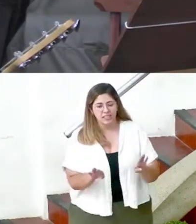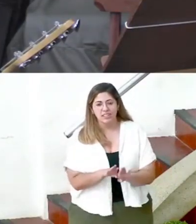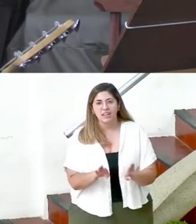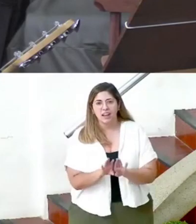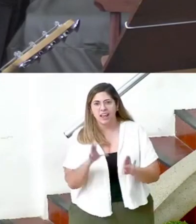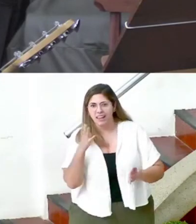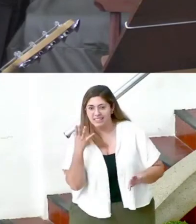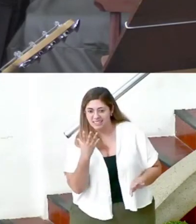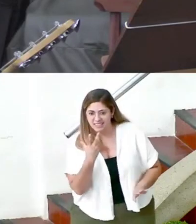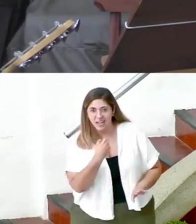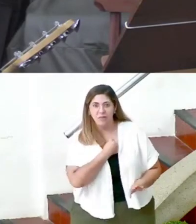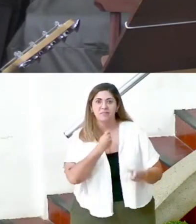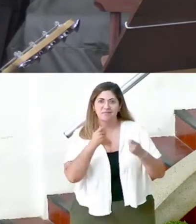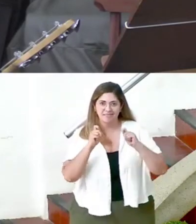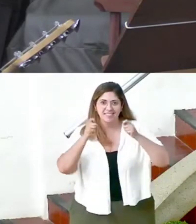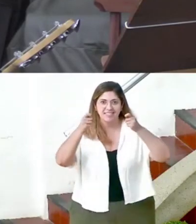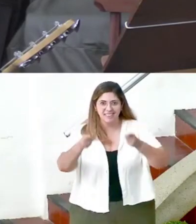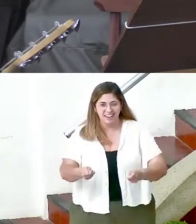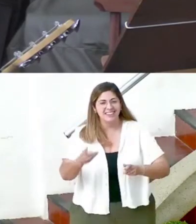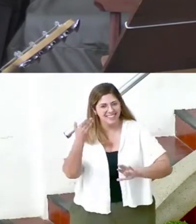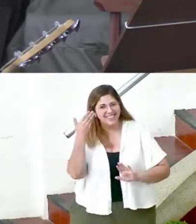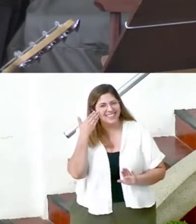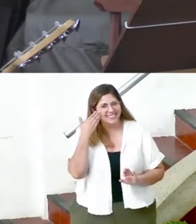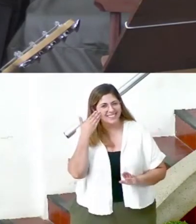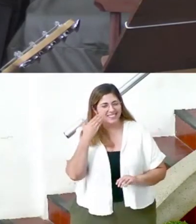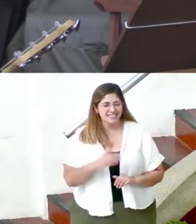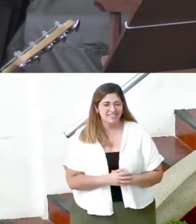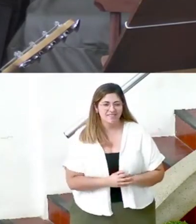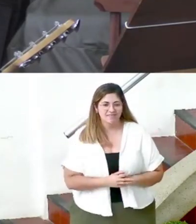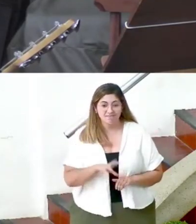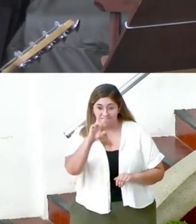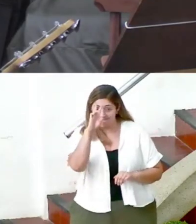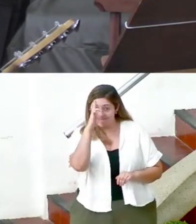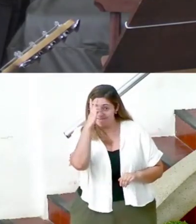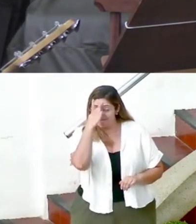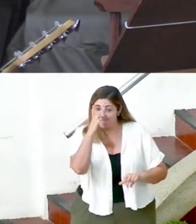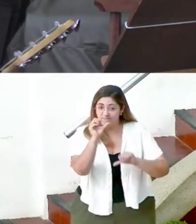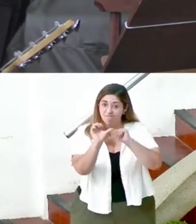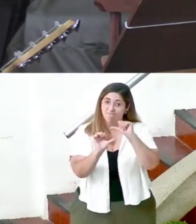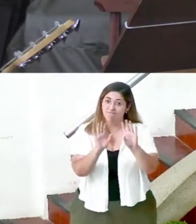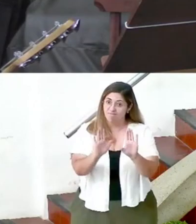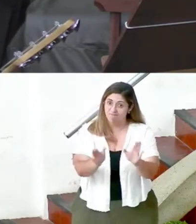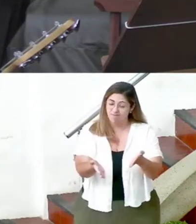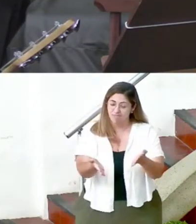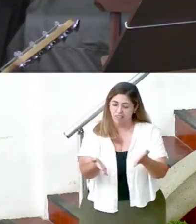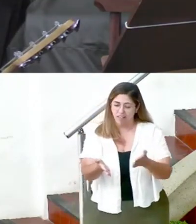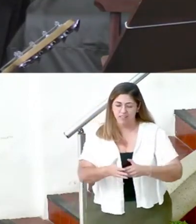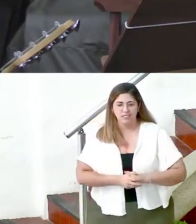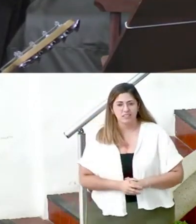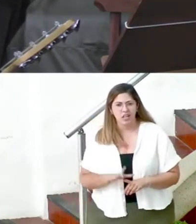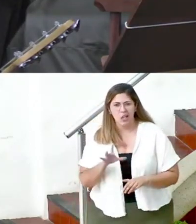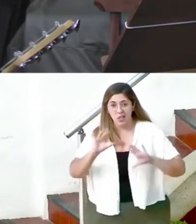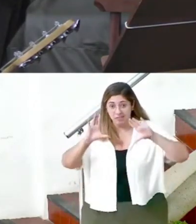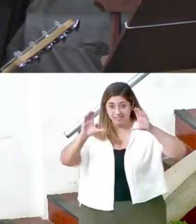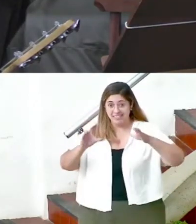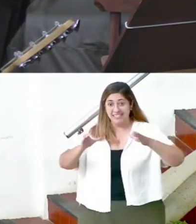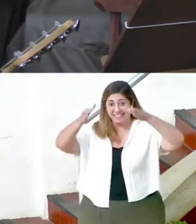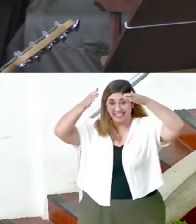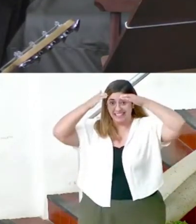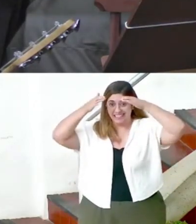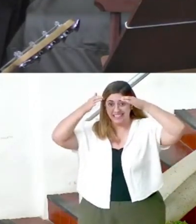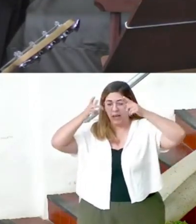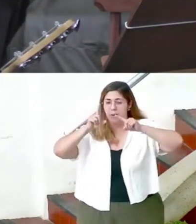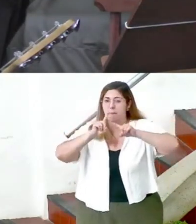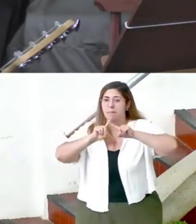o procônsul. Quando salva o procônsul, já não tem mais como ser procônsul, porque já não é César o seu Deus, agora é